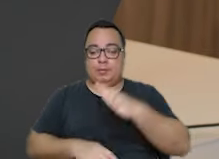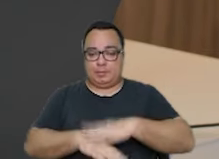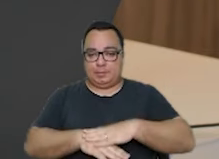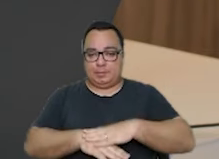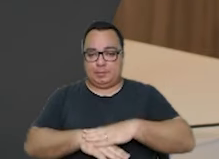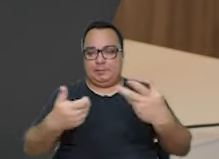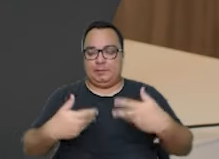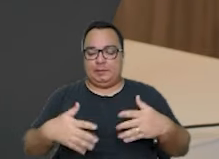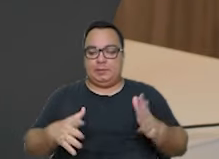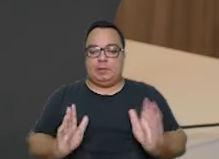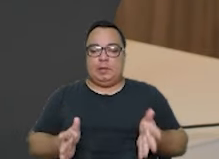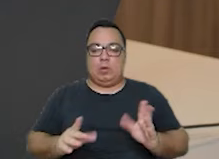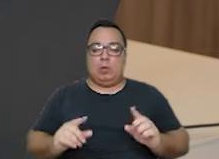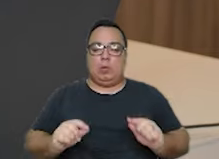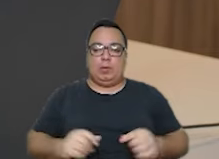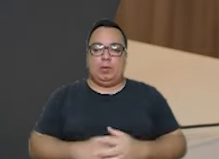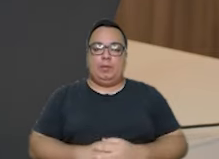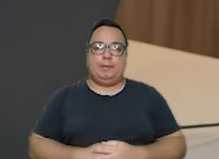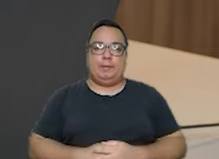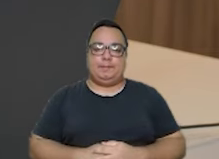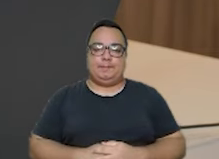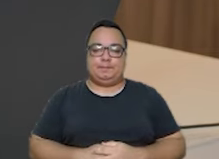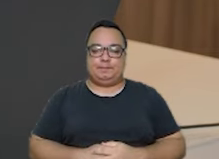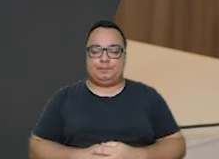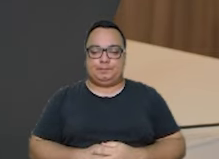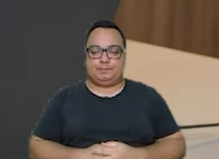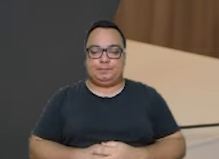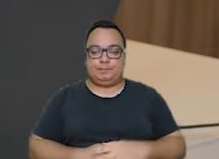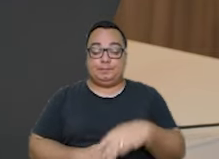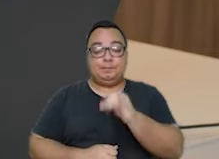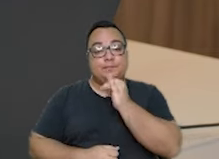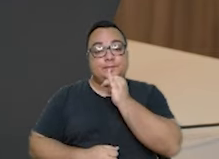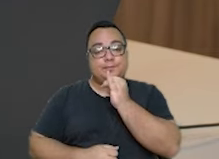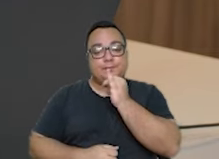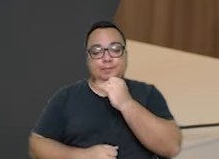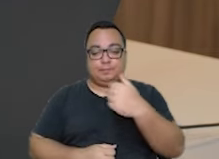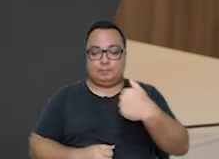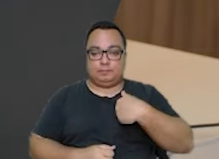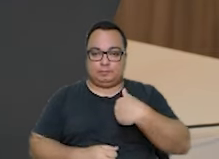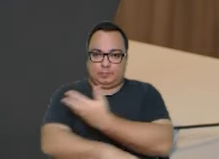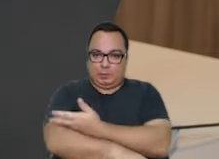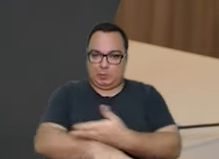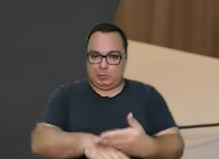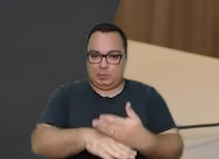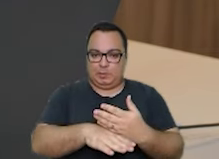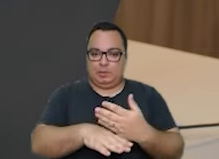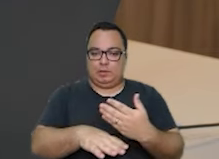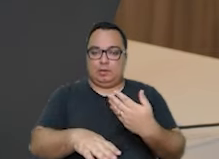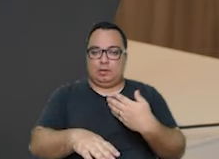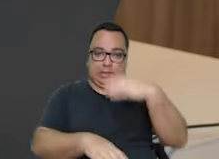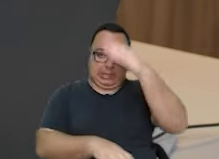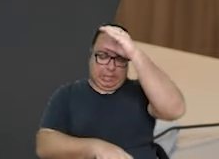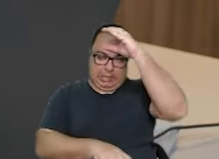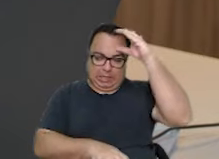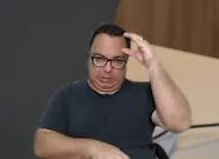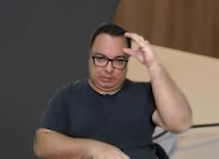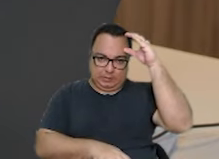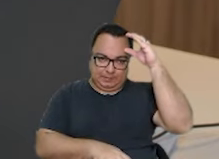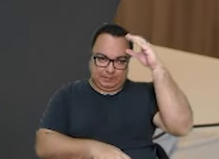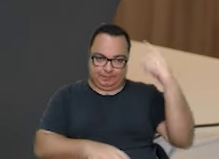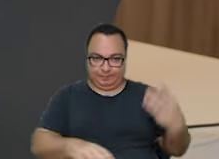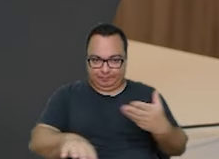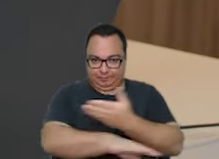porque o nosso o nosso comportamento como eh cliente o empresário ele tem que